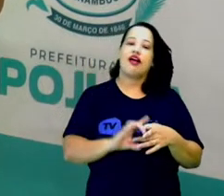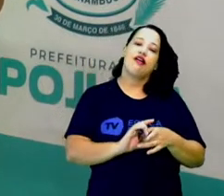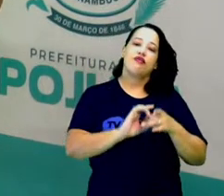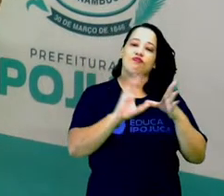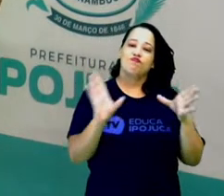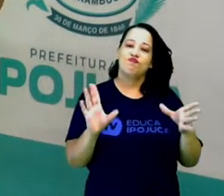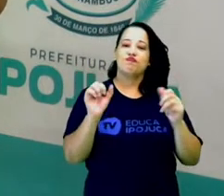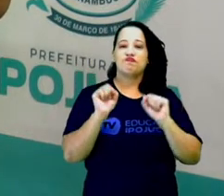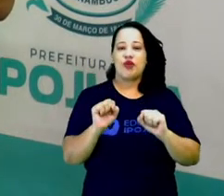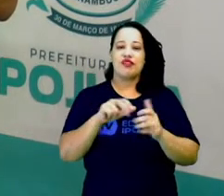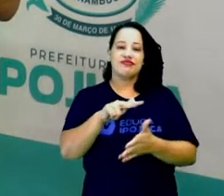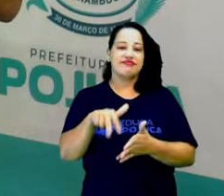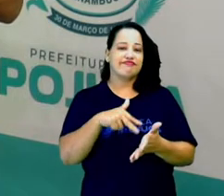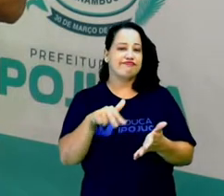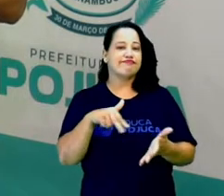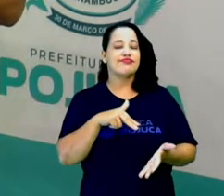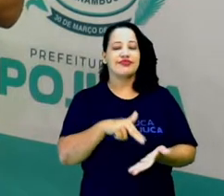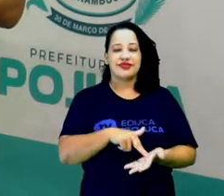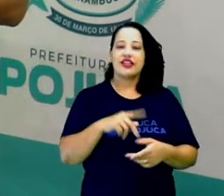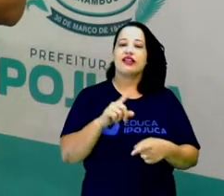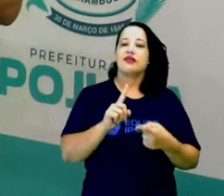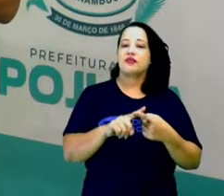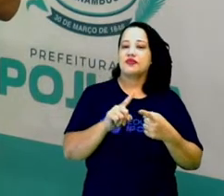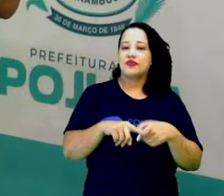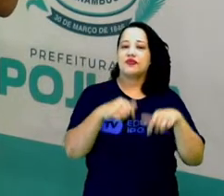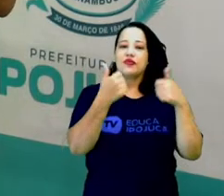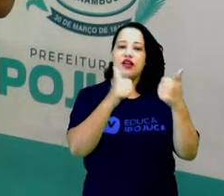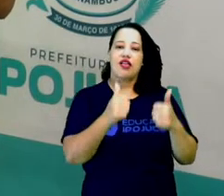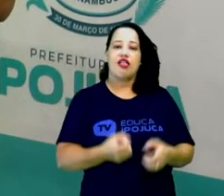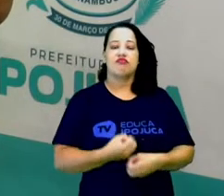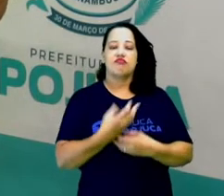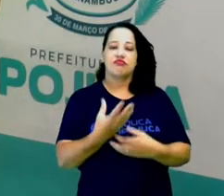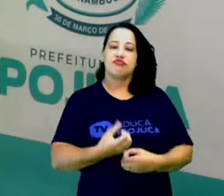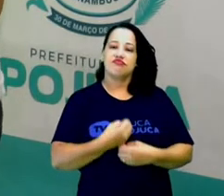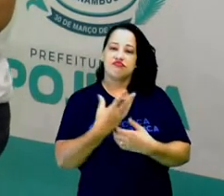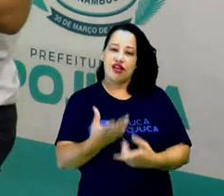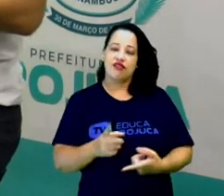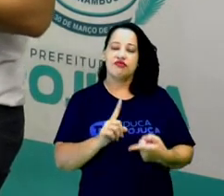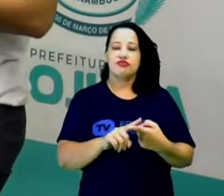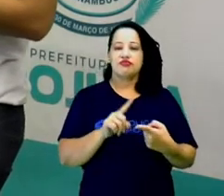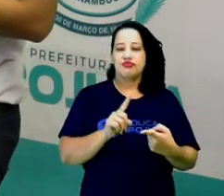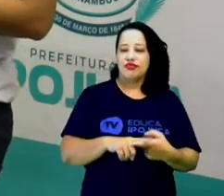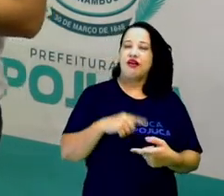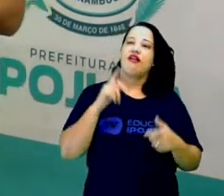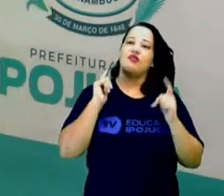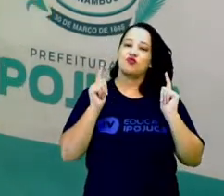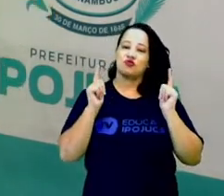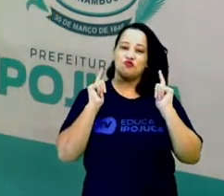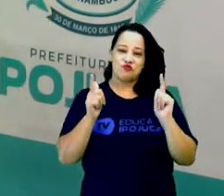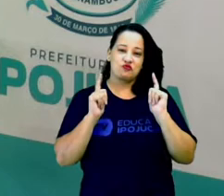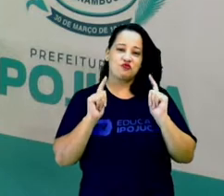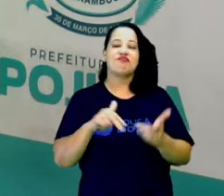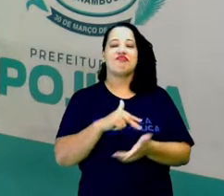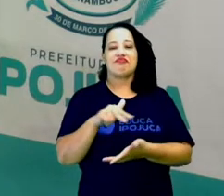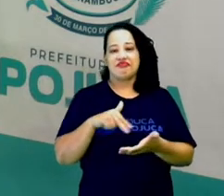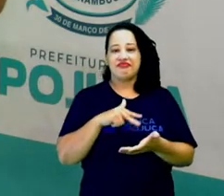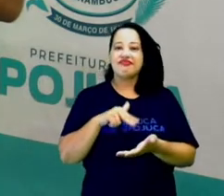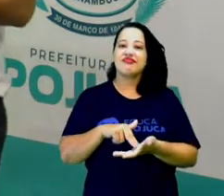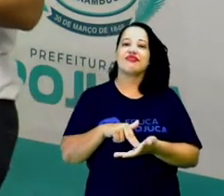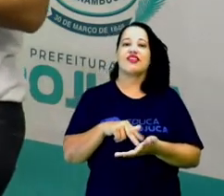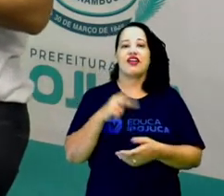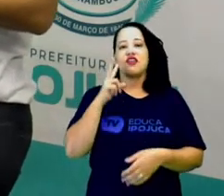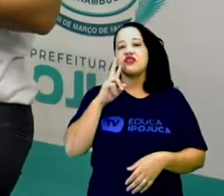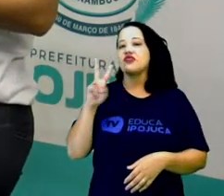livre. Pode existir como expressão artística ou como forma de divertimento. Aí, aqui ao lado, vocês visualizam